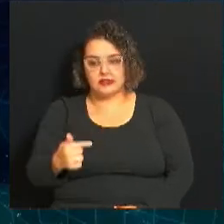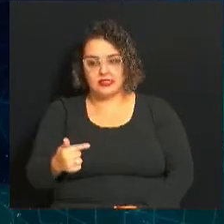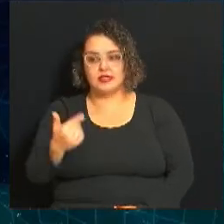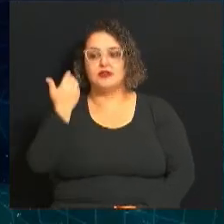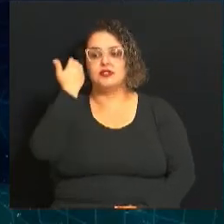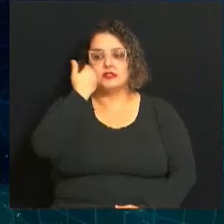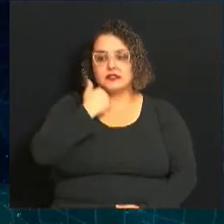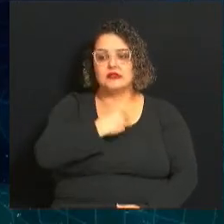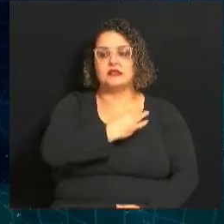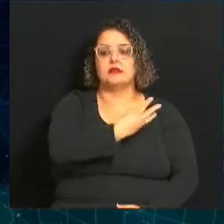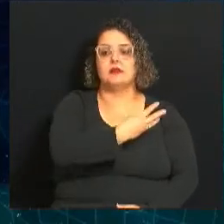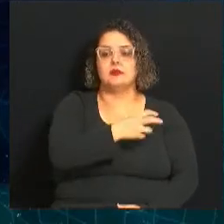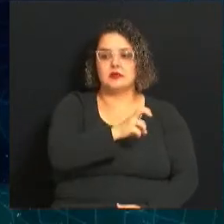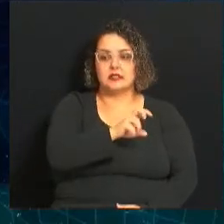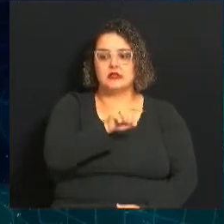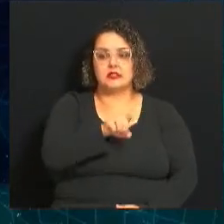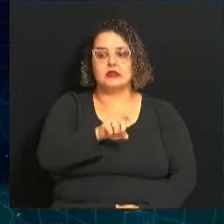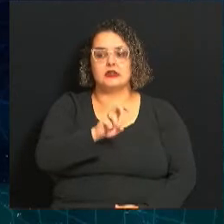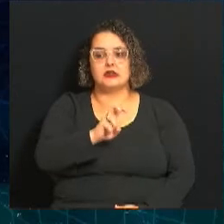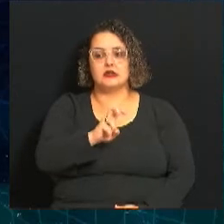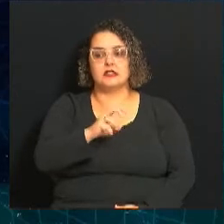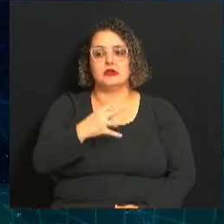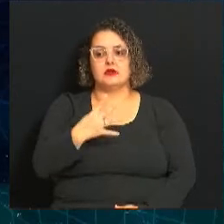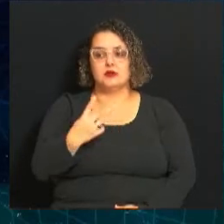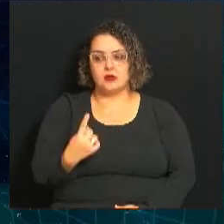37.797, Santa Bárbara do Oeste